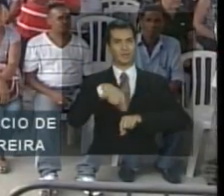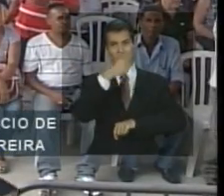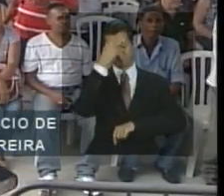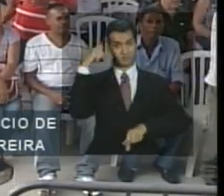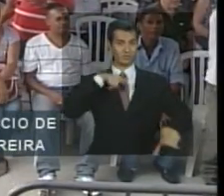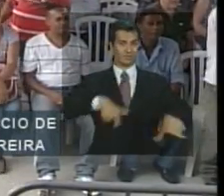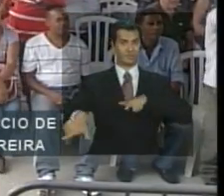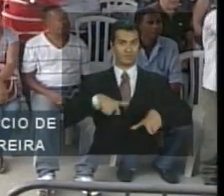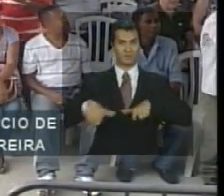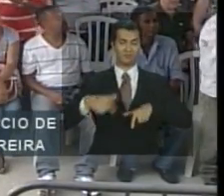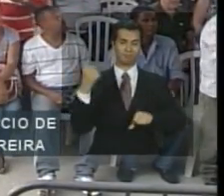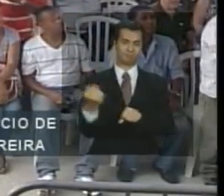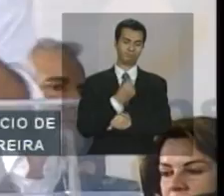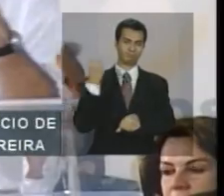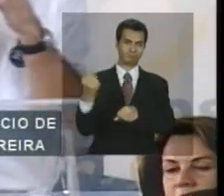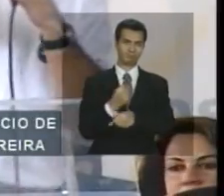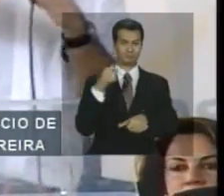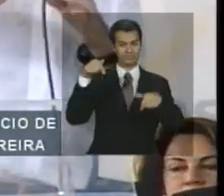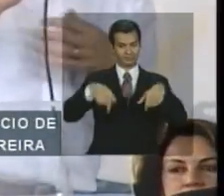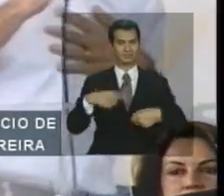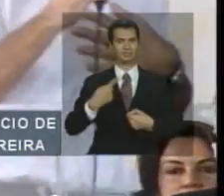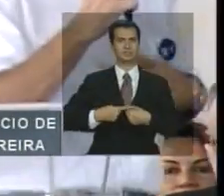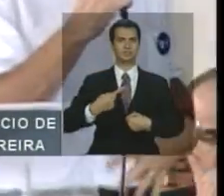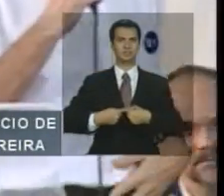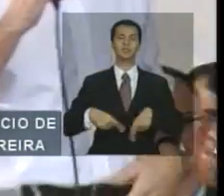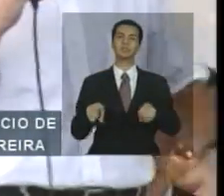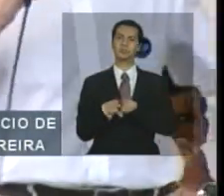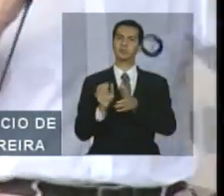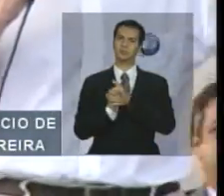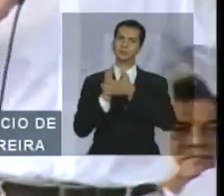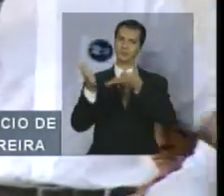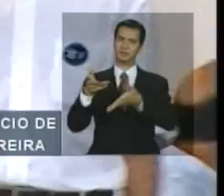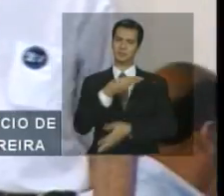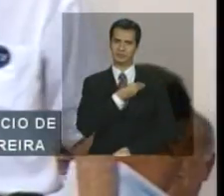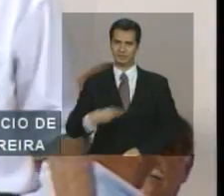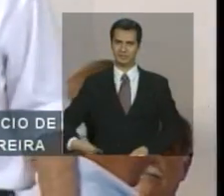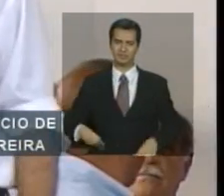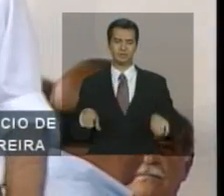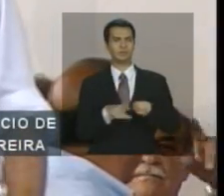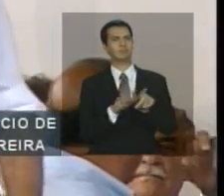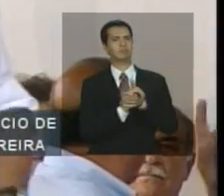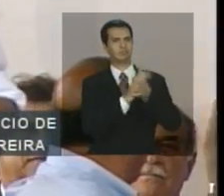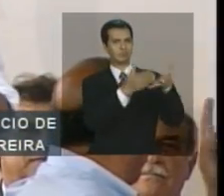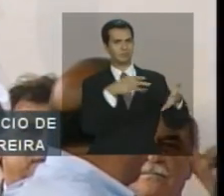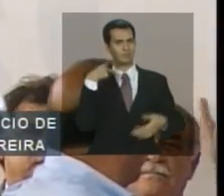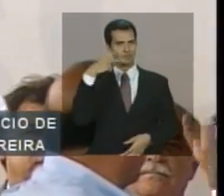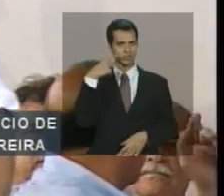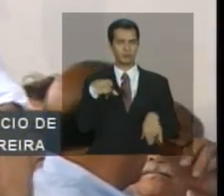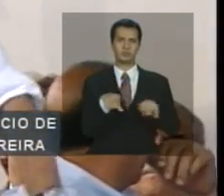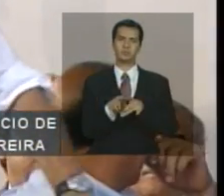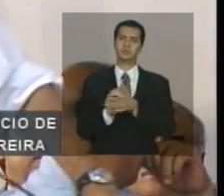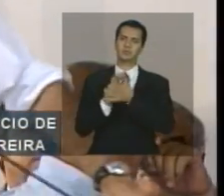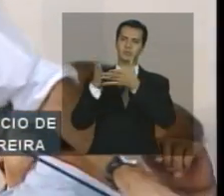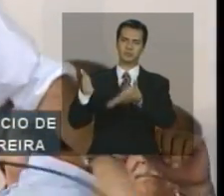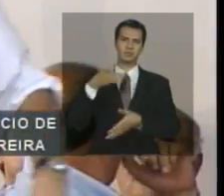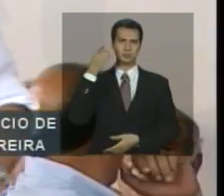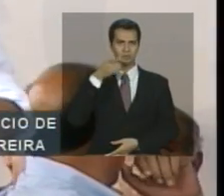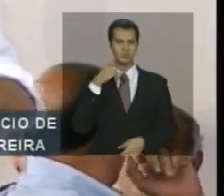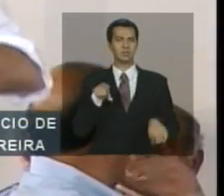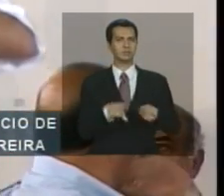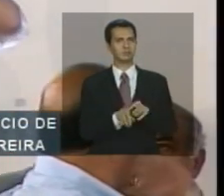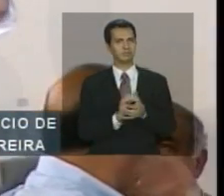Queria cumprimentar aqui os ministros presentes, os vereadores presentes, os deputados presentes, senadores